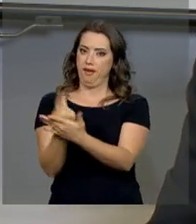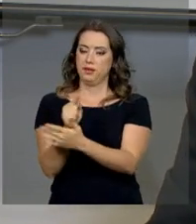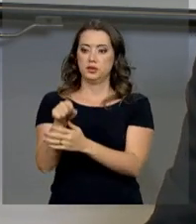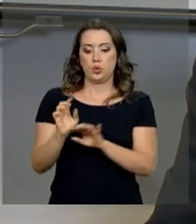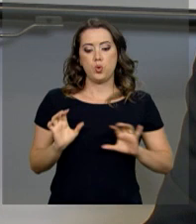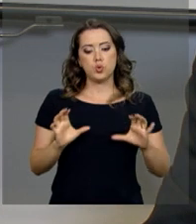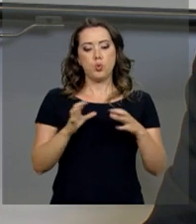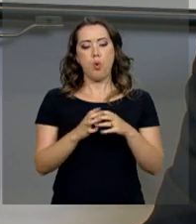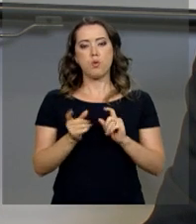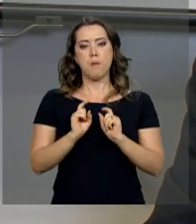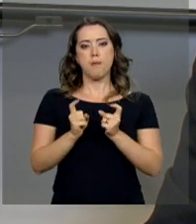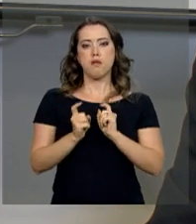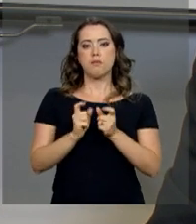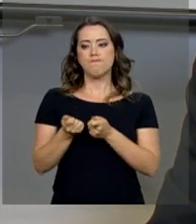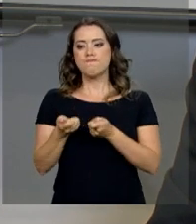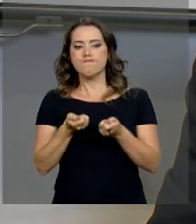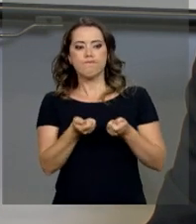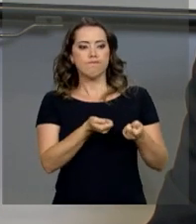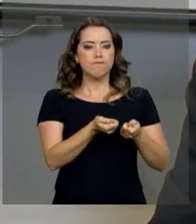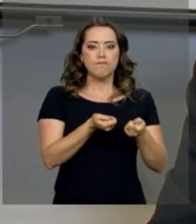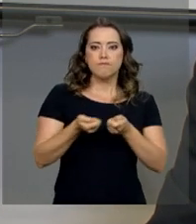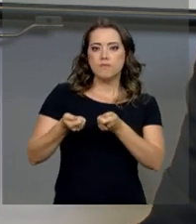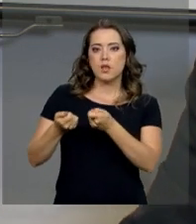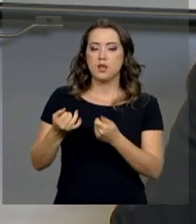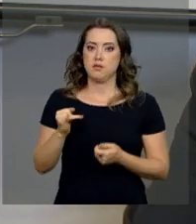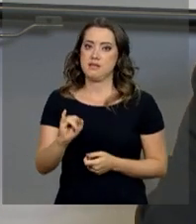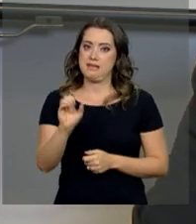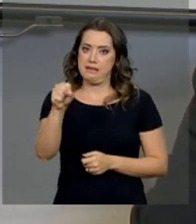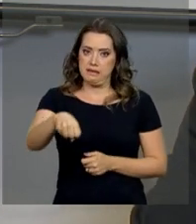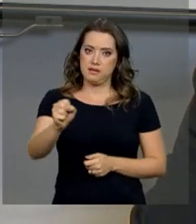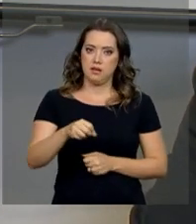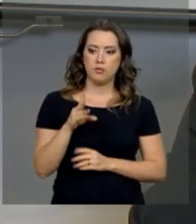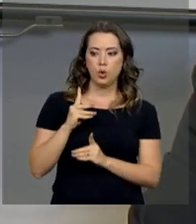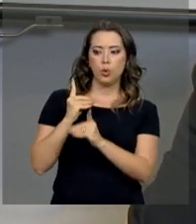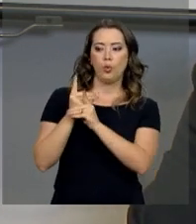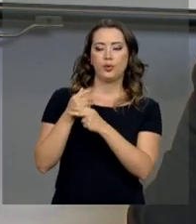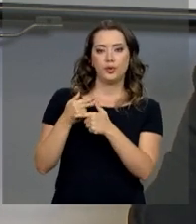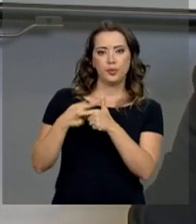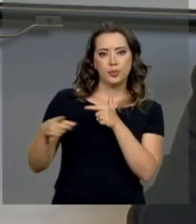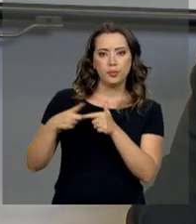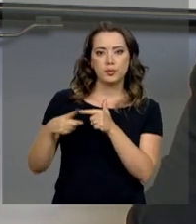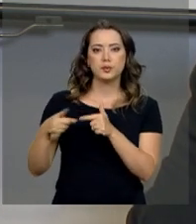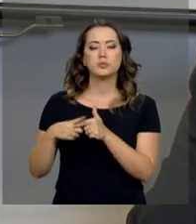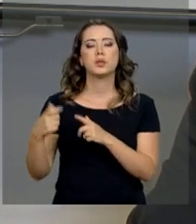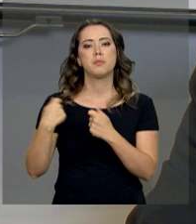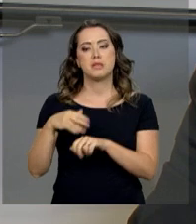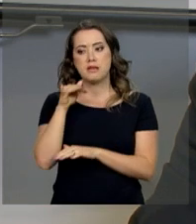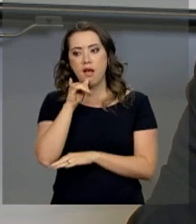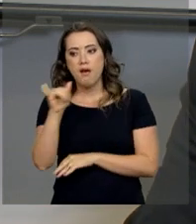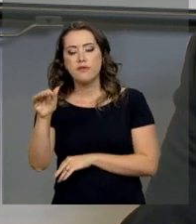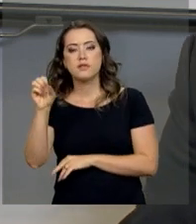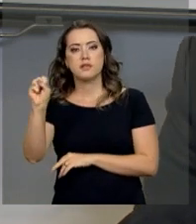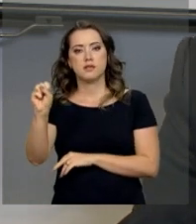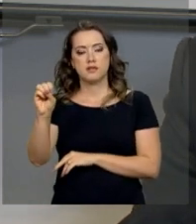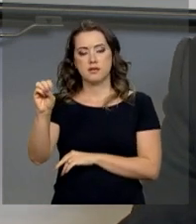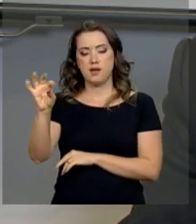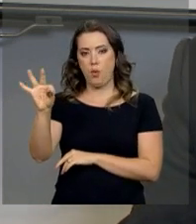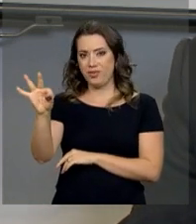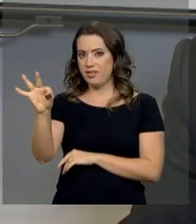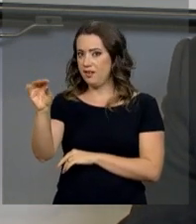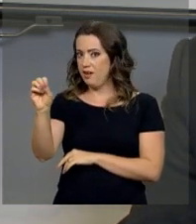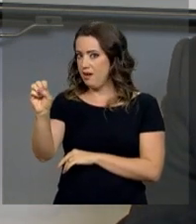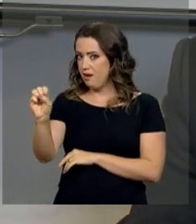estar acompanhando esses dados e, obviamente, encontrando os indícios, tem que informar o TSE, que então